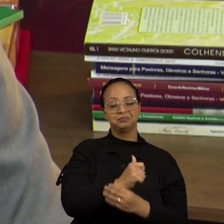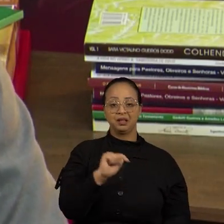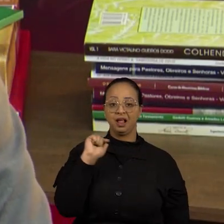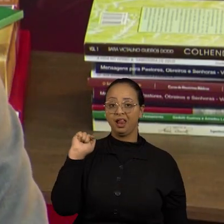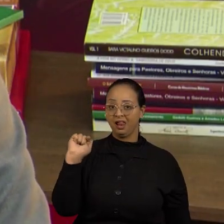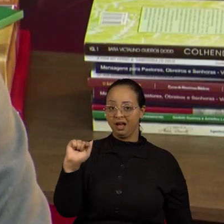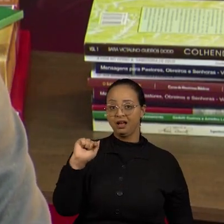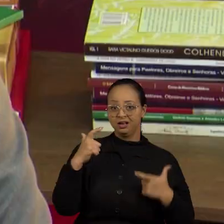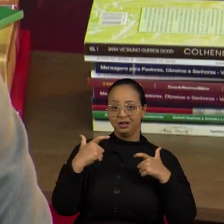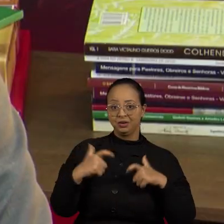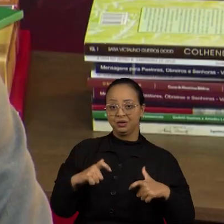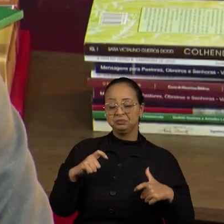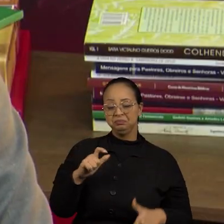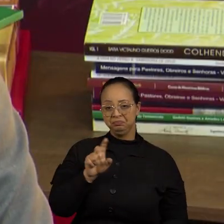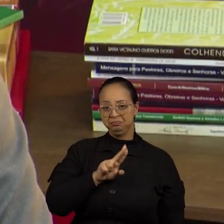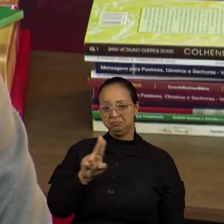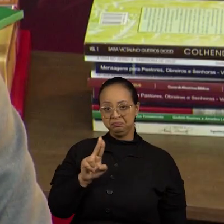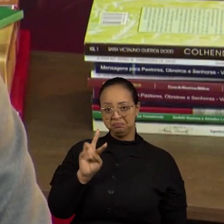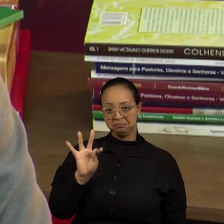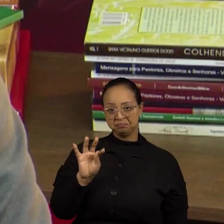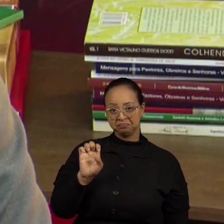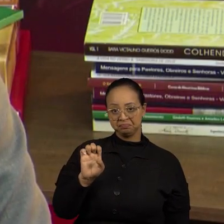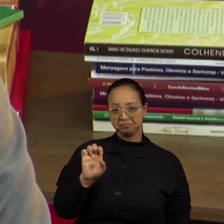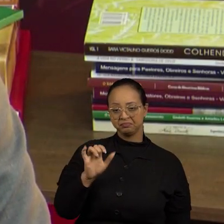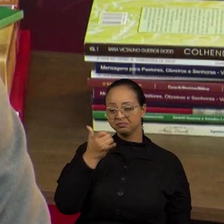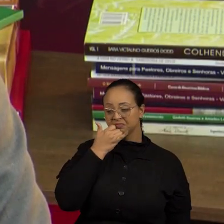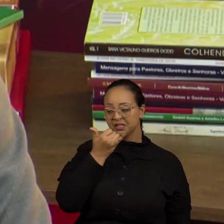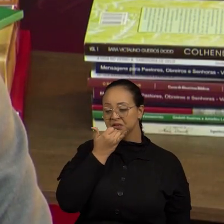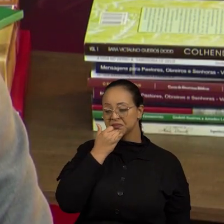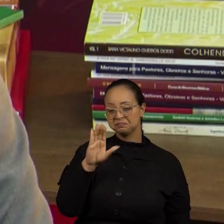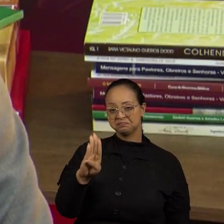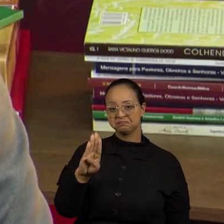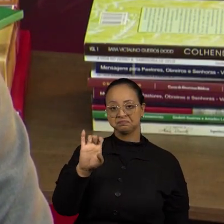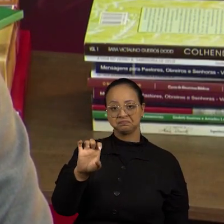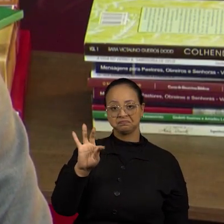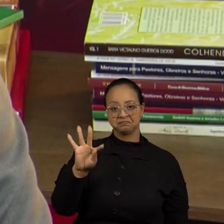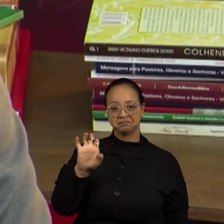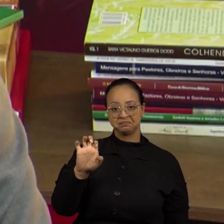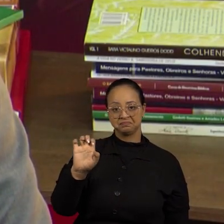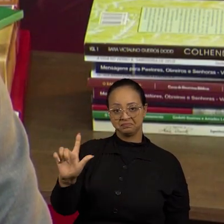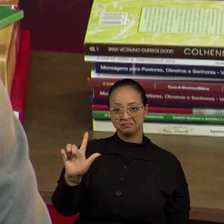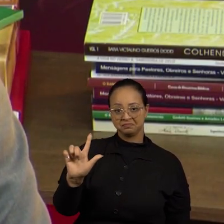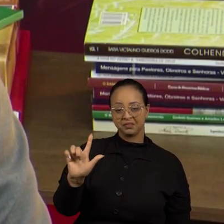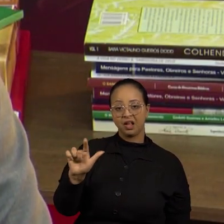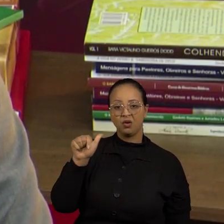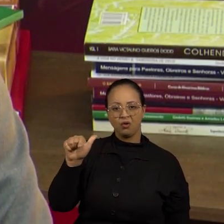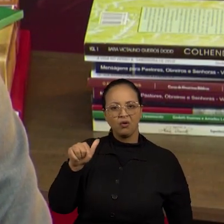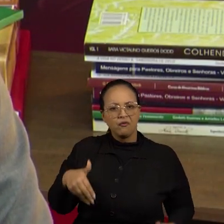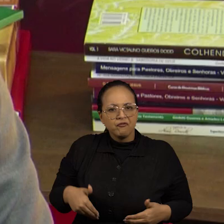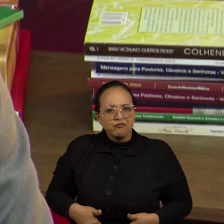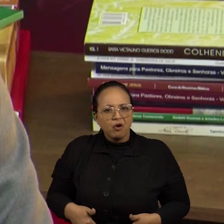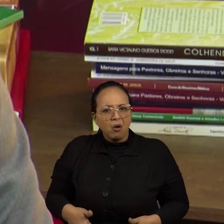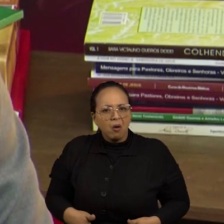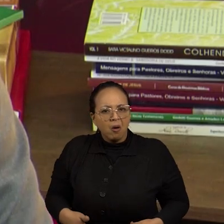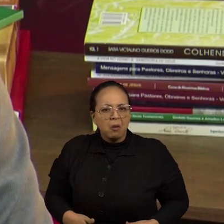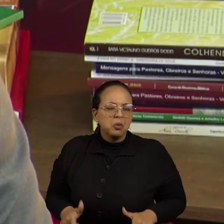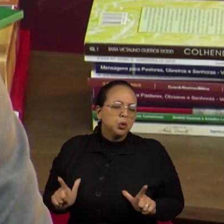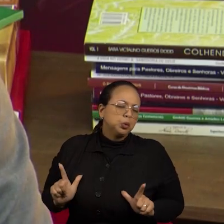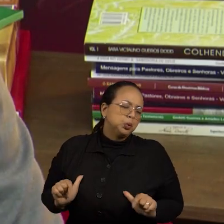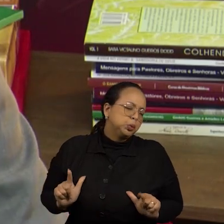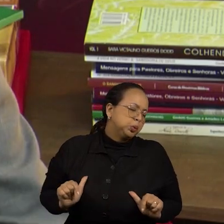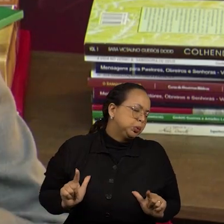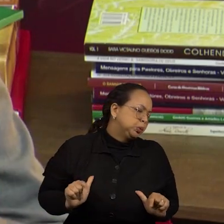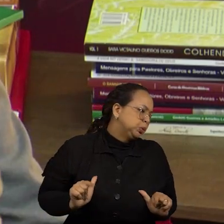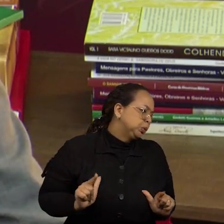Betel, né, você até citou aqui que ele, por causa da fome, ele vai para o Egito. Uhum. Ele toma essa decisão de ir